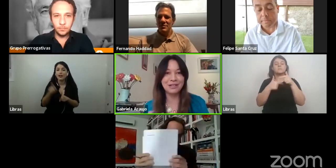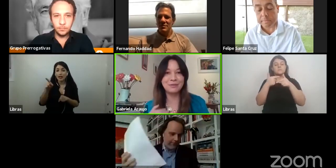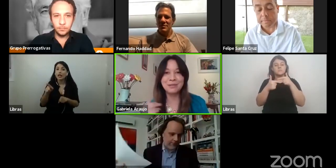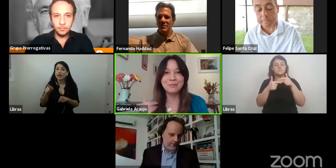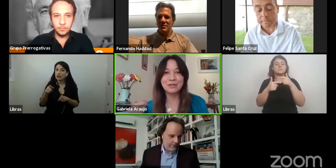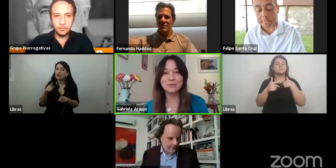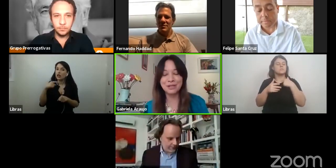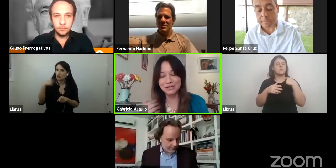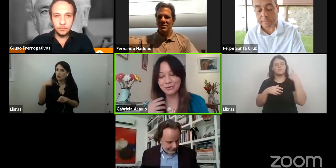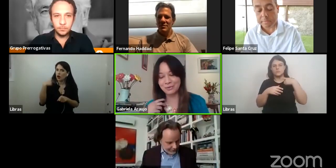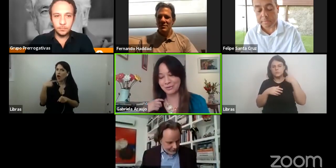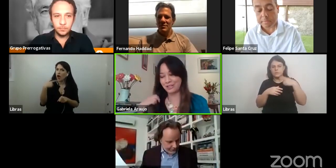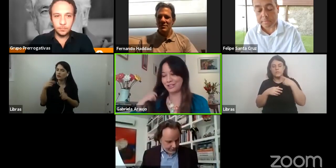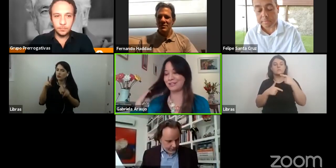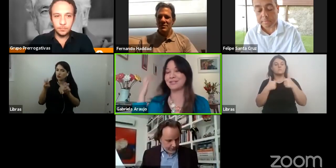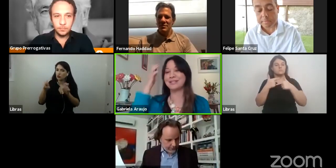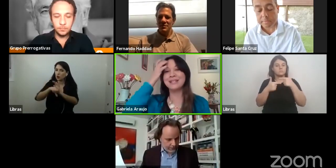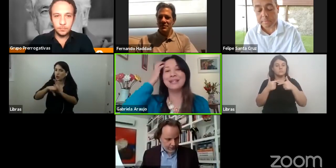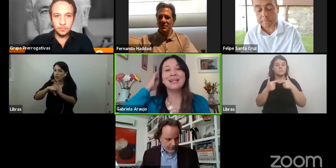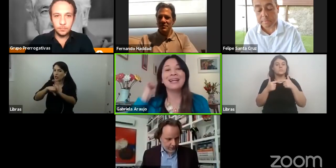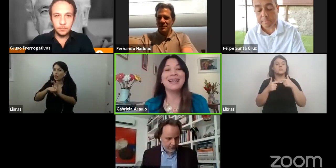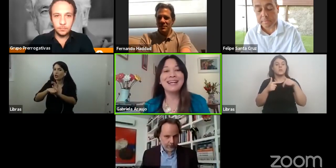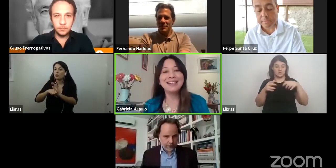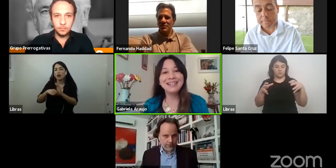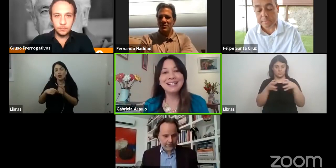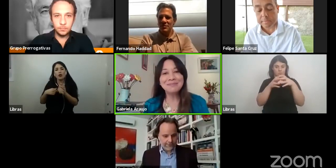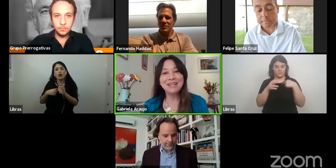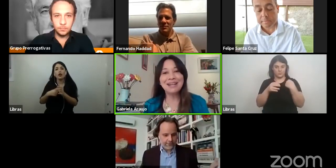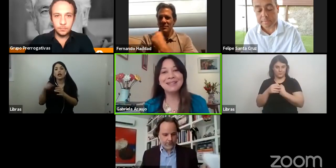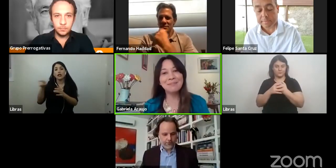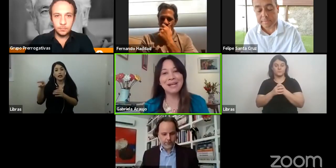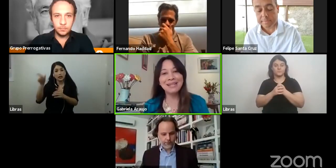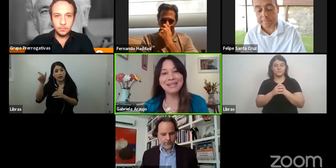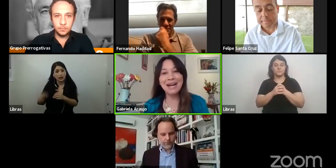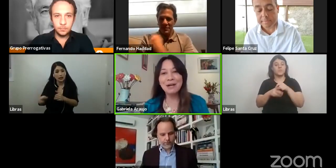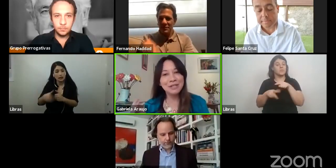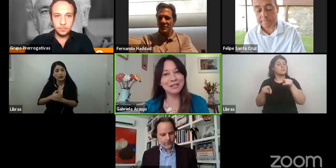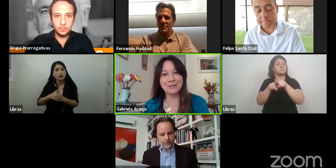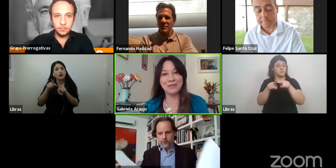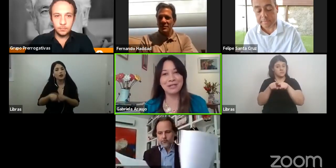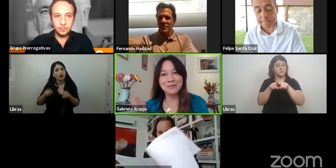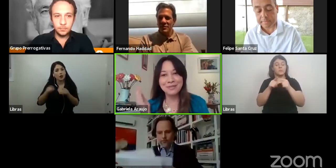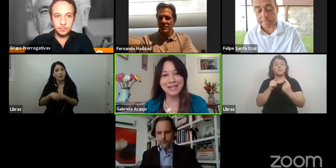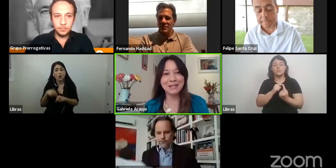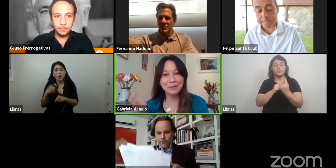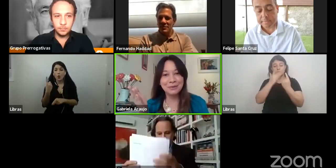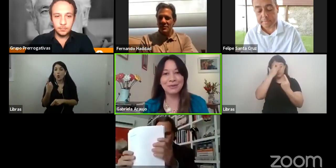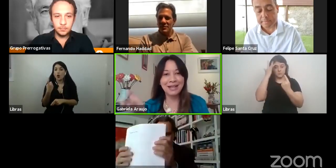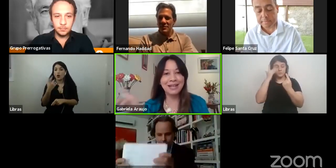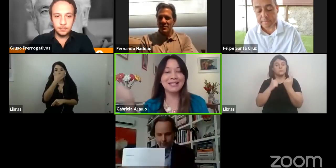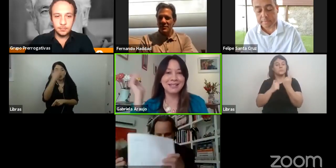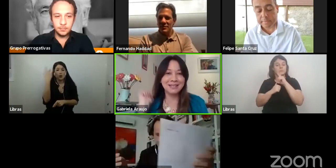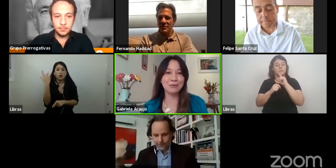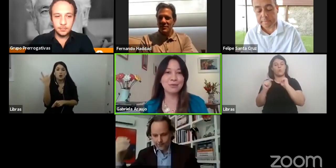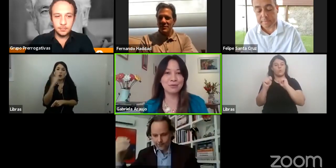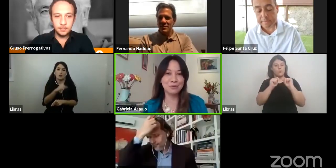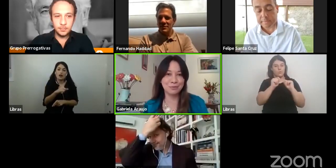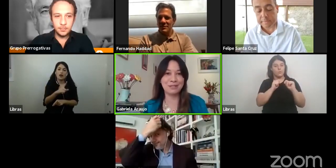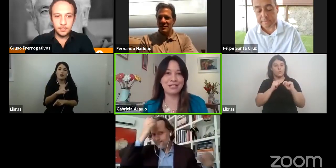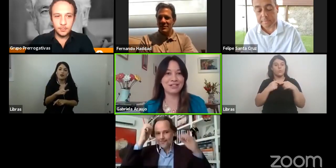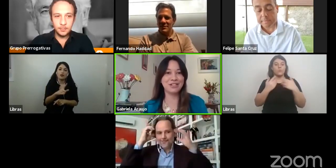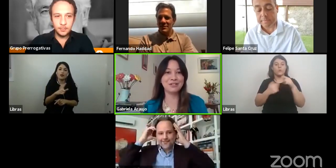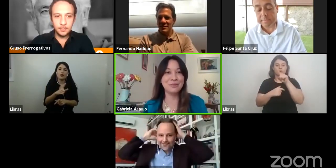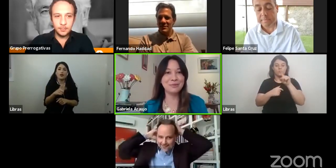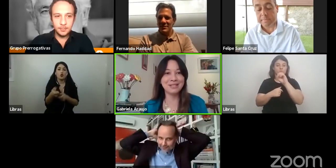super advogado, membro atuante do Prerrogativas, ele também é a única pessoa que consegue controlar esse tal do